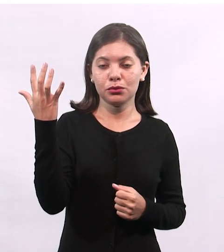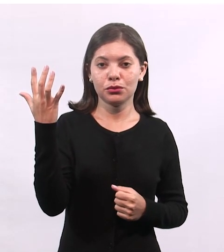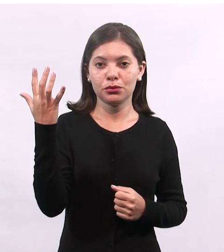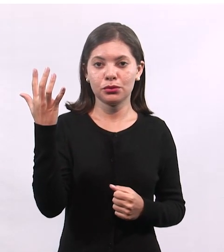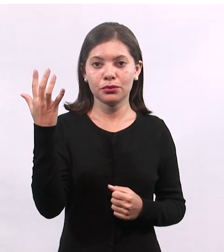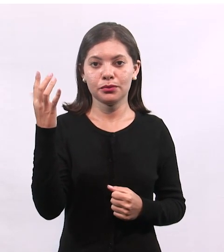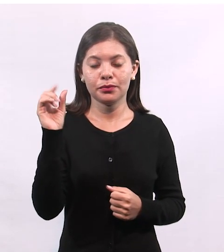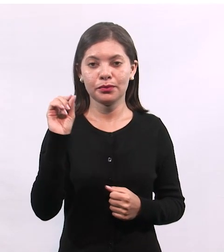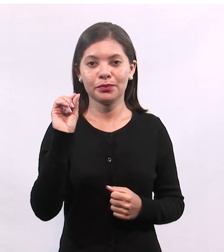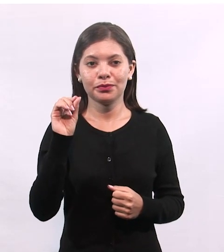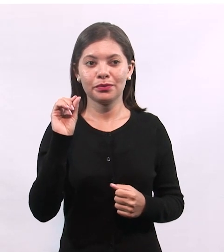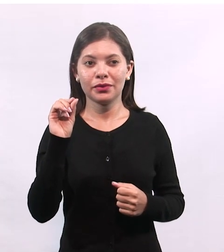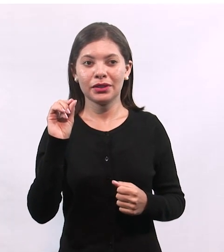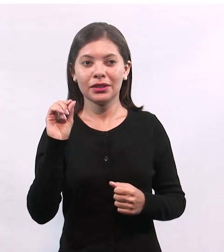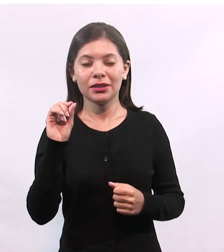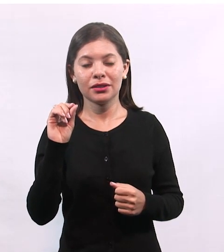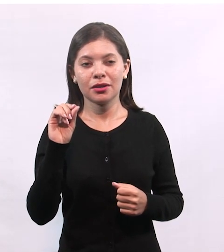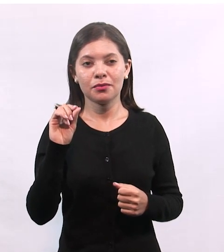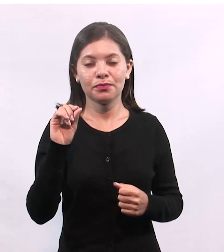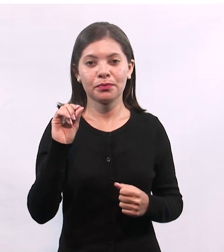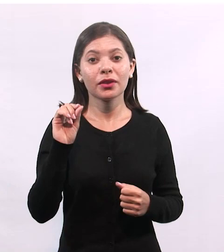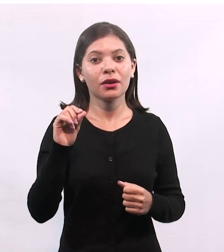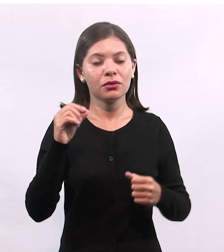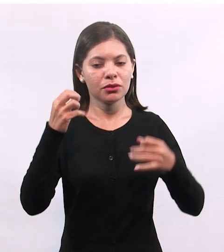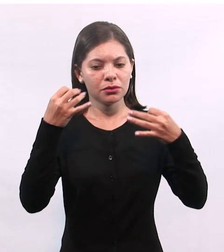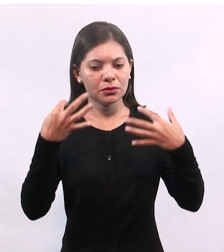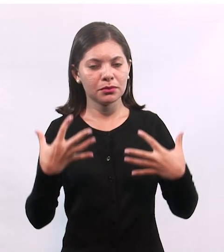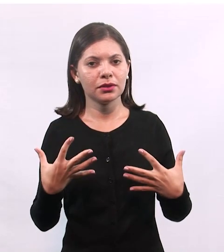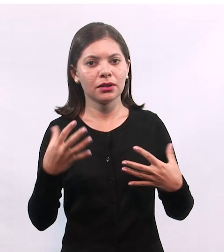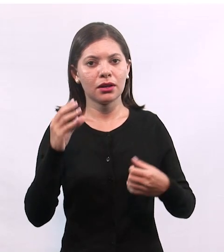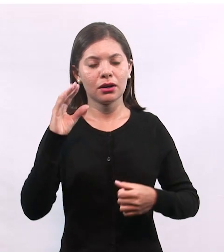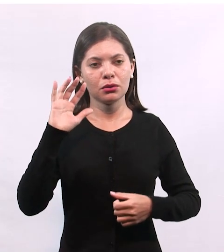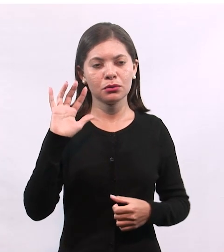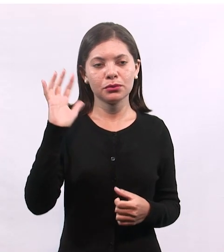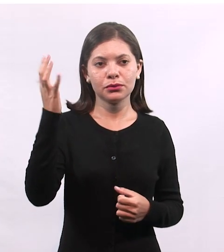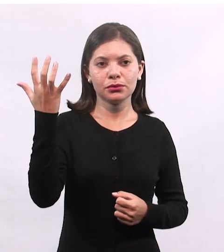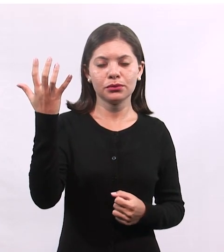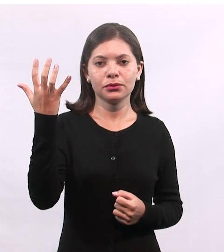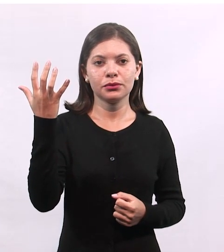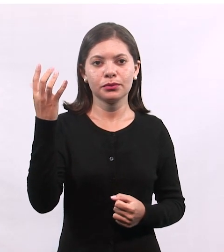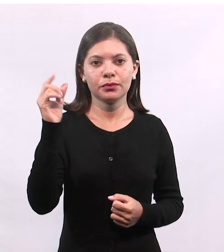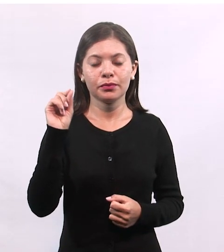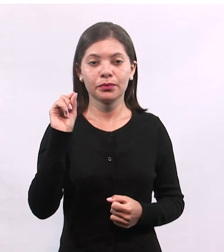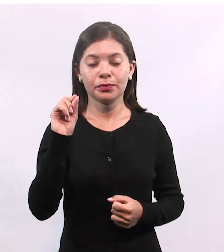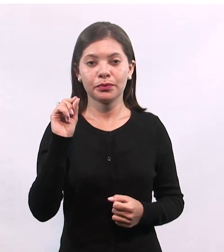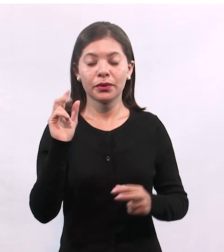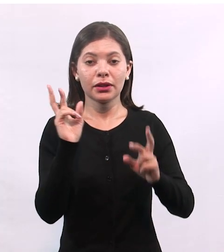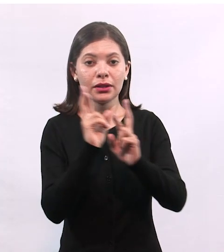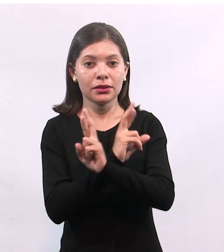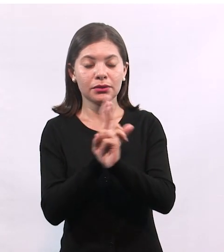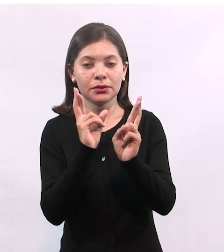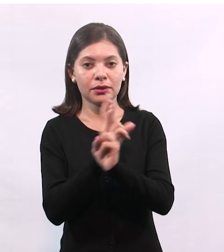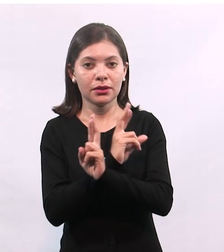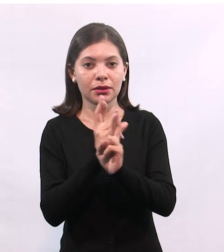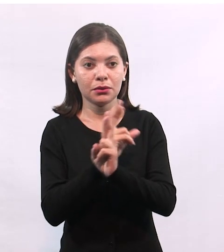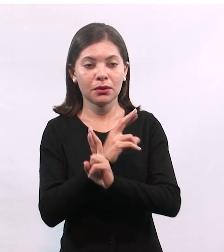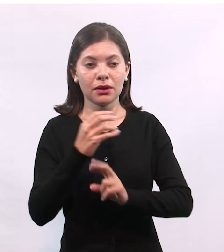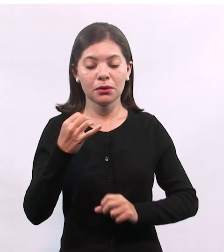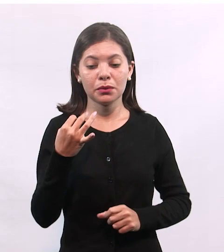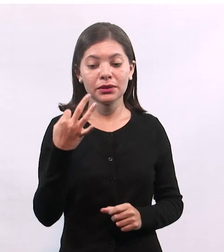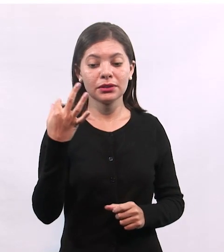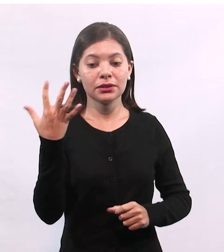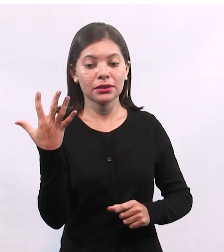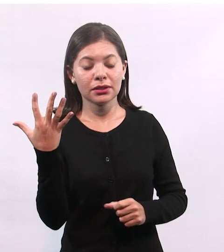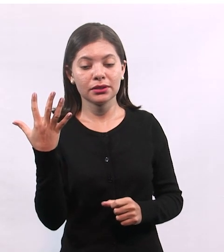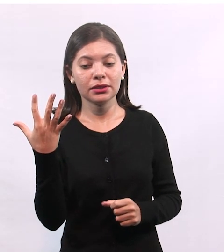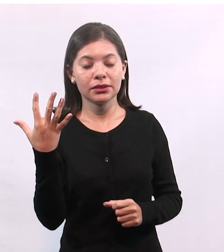seja aqueles que atendem ao meu evento ao que eu defini como chance de acontecer em relação à quantidade